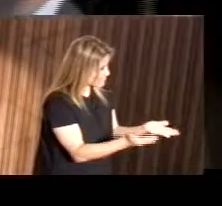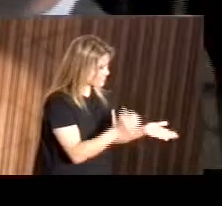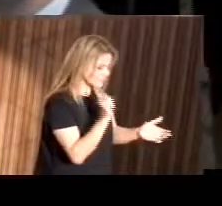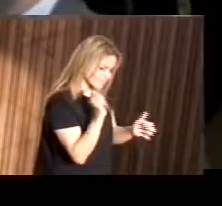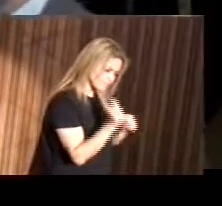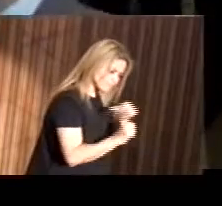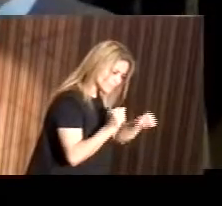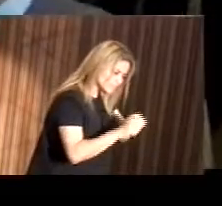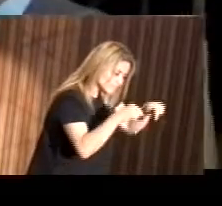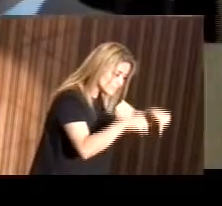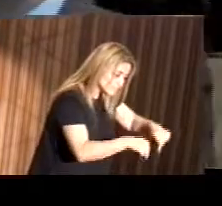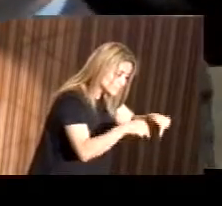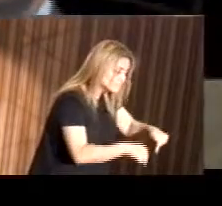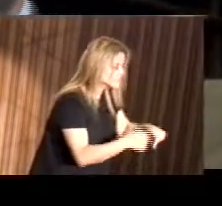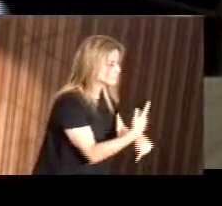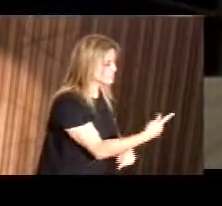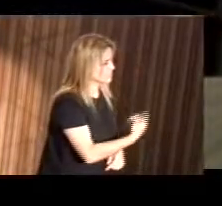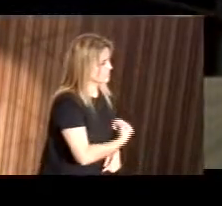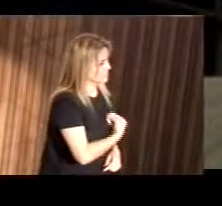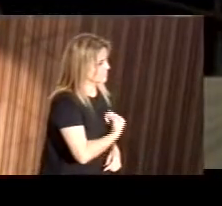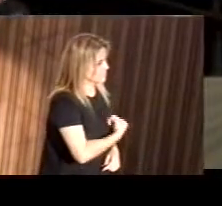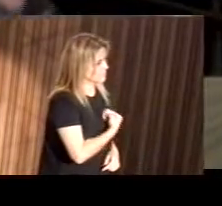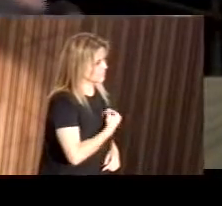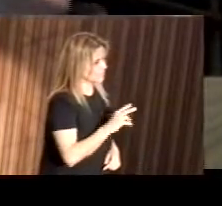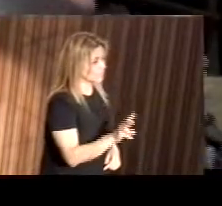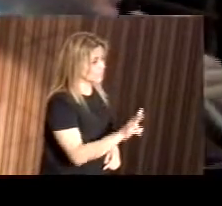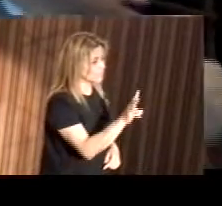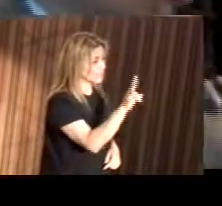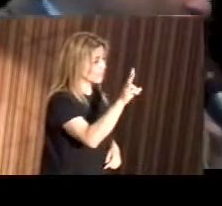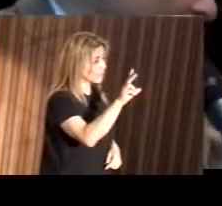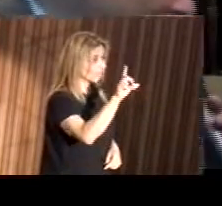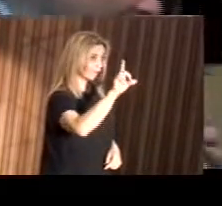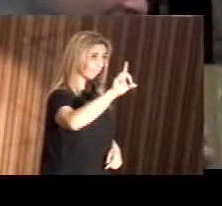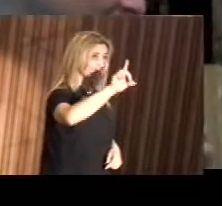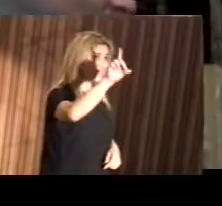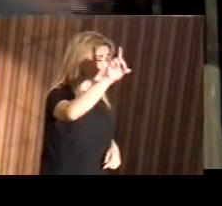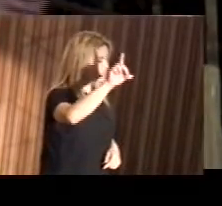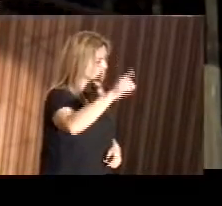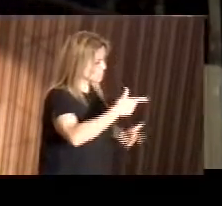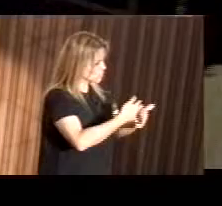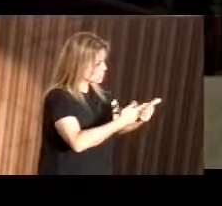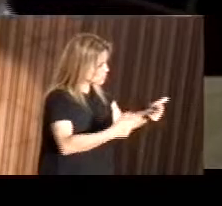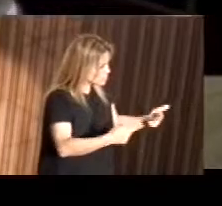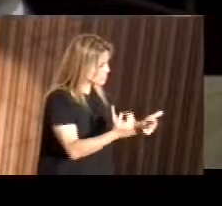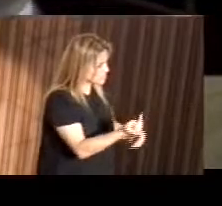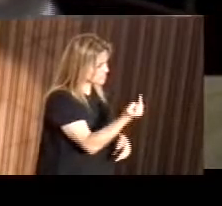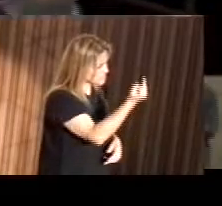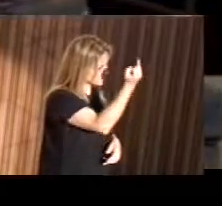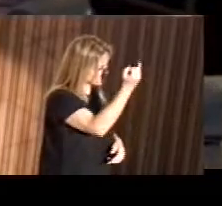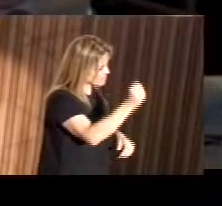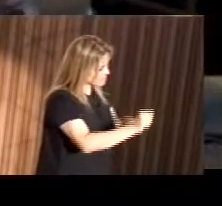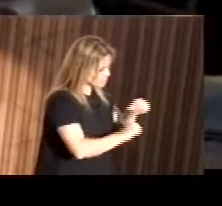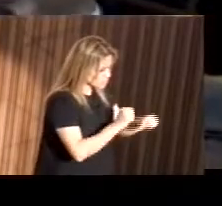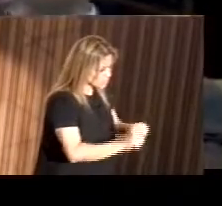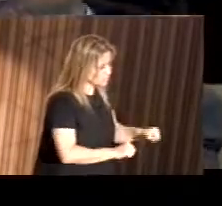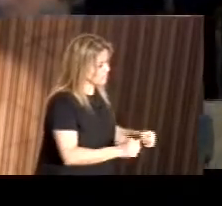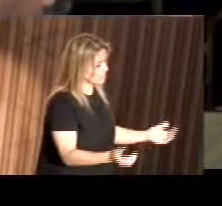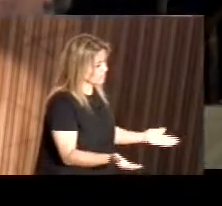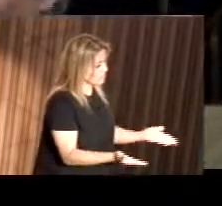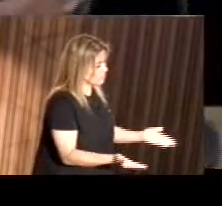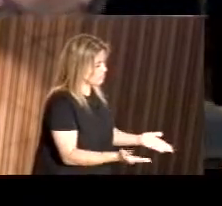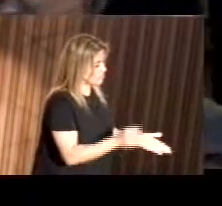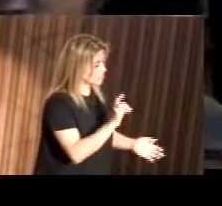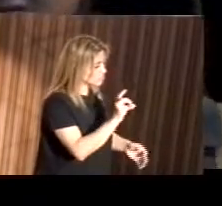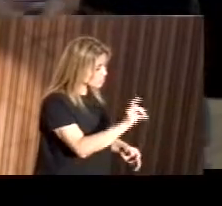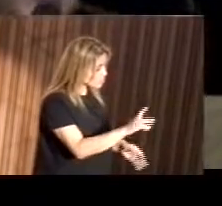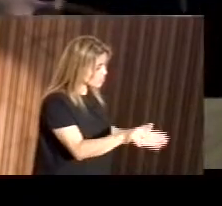mudança começou hoje. O dia dos valores de Deus vai começar agora. O dia da ideologia cair fora e ficar o